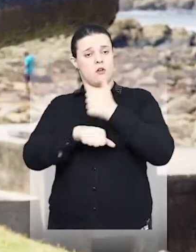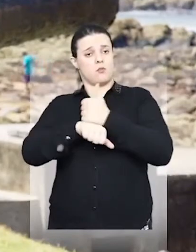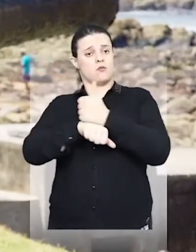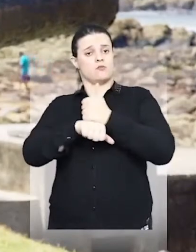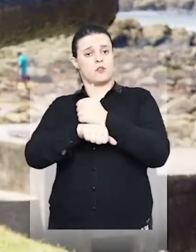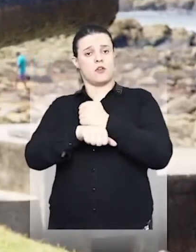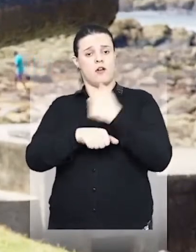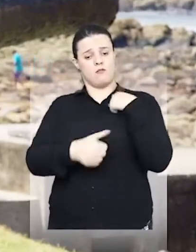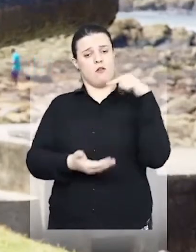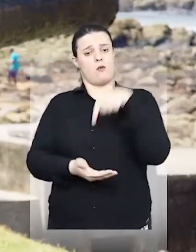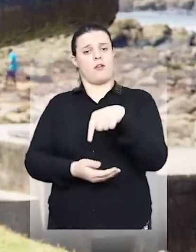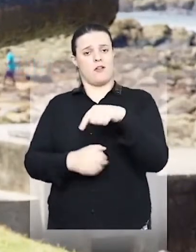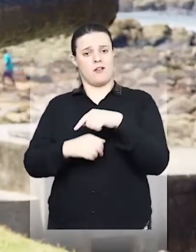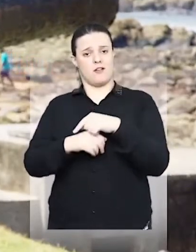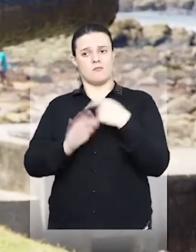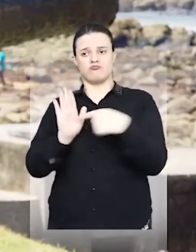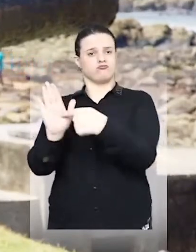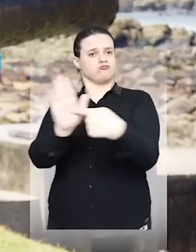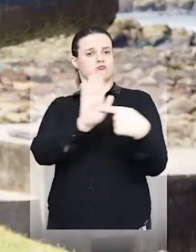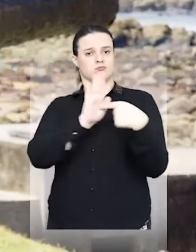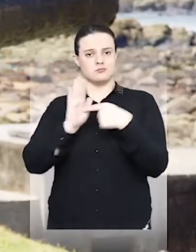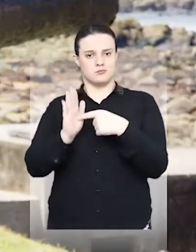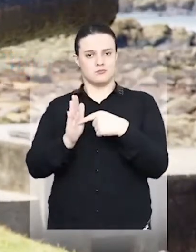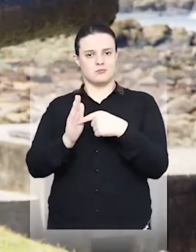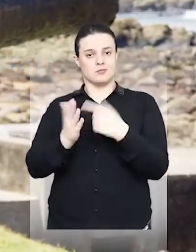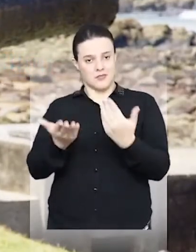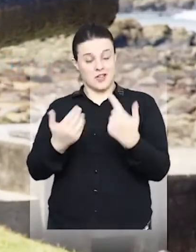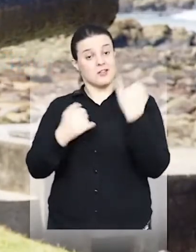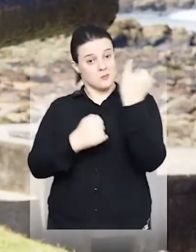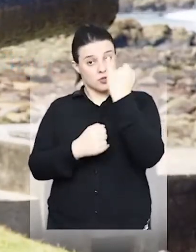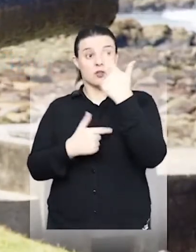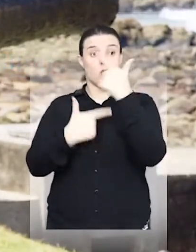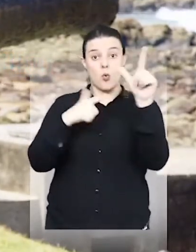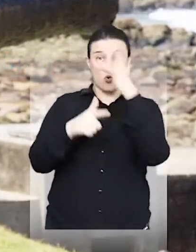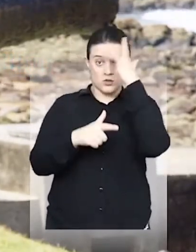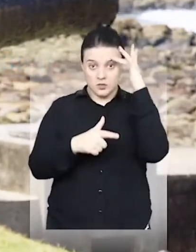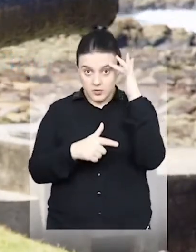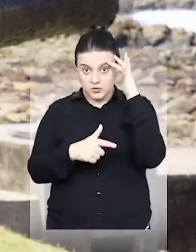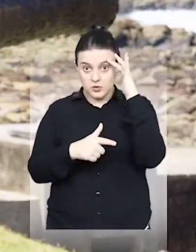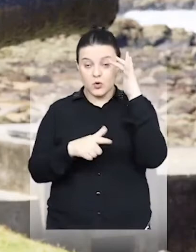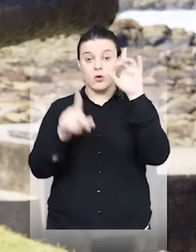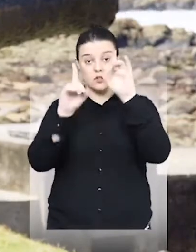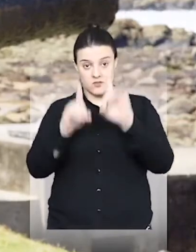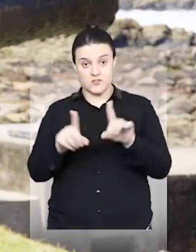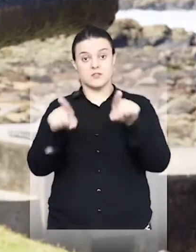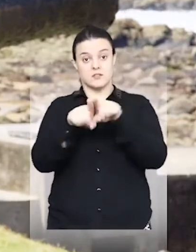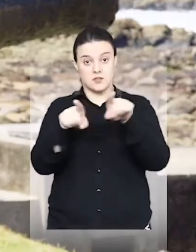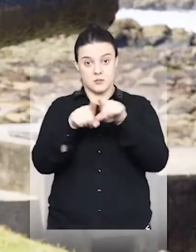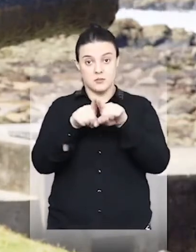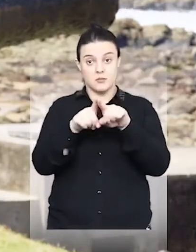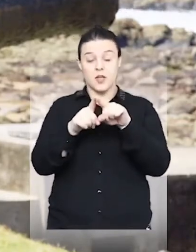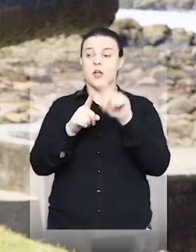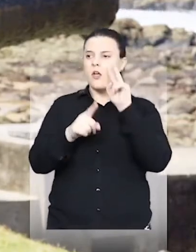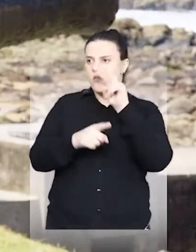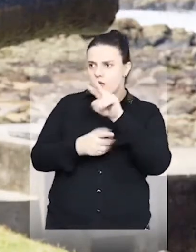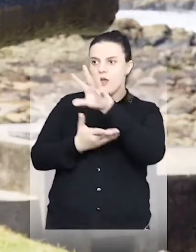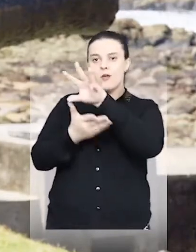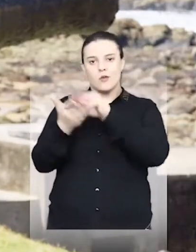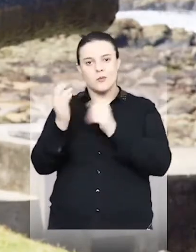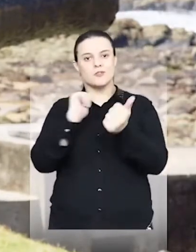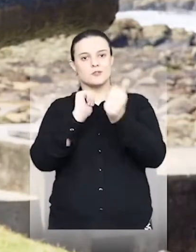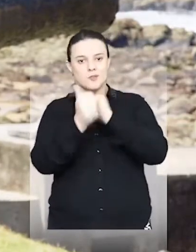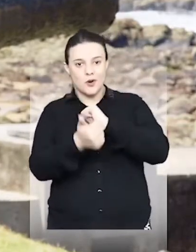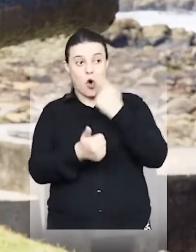atleta paralímpico profissional, tô aqui, me vejam. Então isso é importante para que outras pessoas com deficiência possam praticar